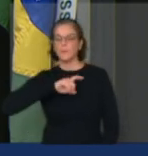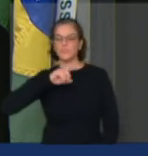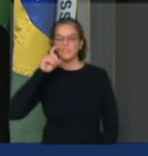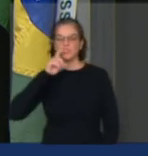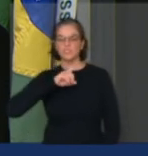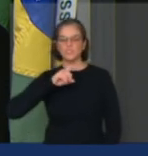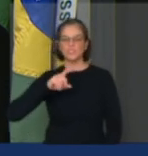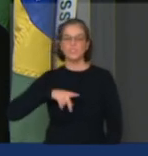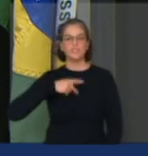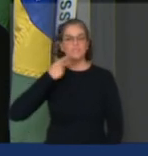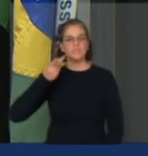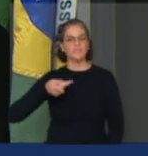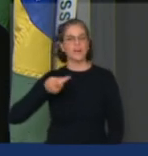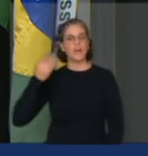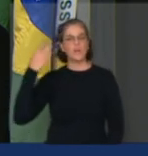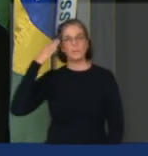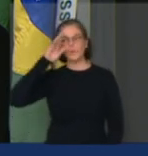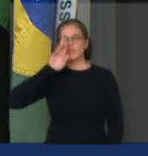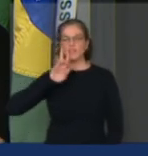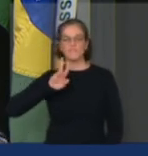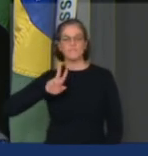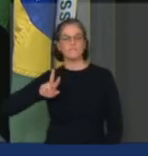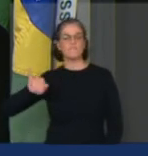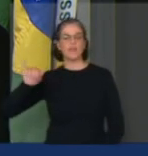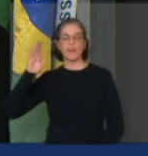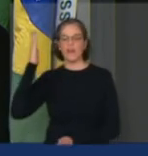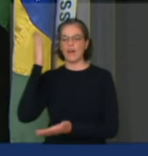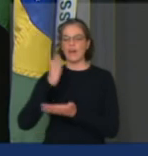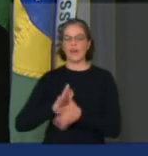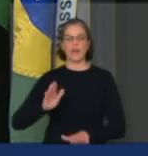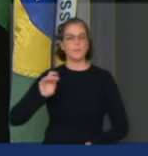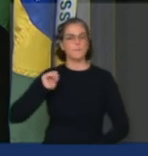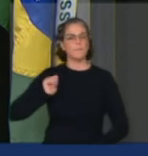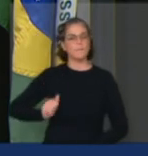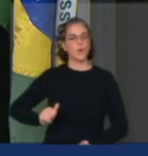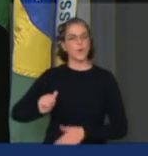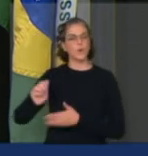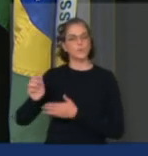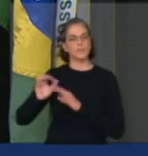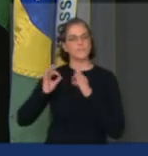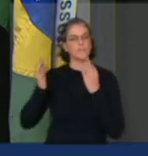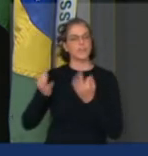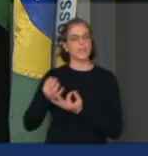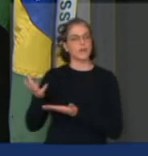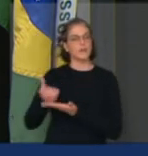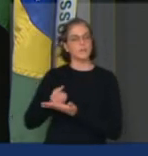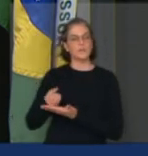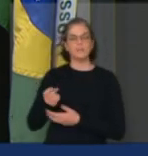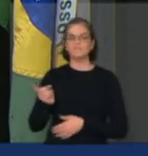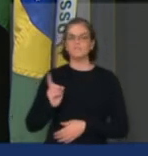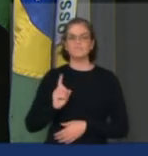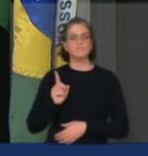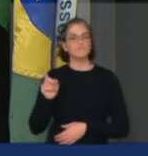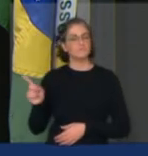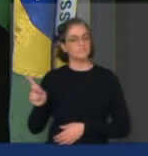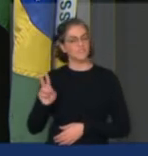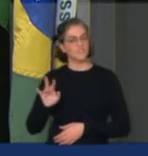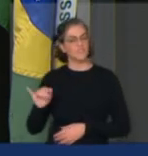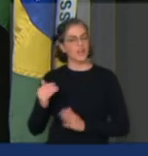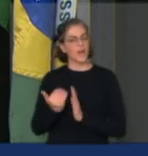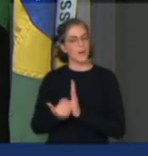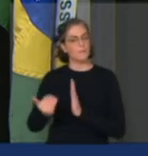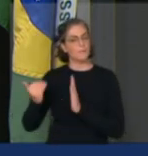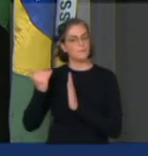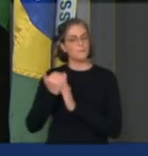presidente Bolsonaro acabaria com o Bolsa Família. E pelo contrário, o presidente Bolsonaro vai turbinar o Bolsa